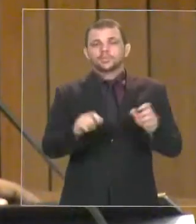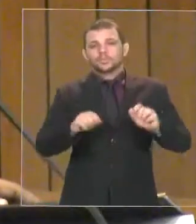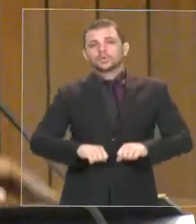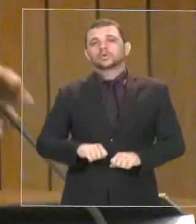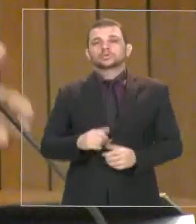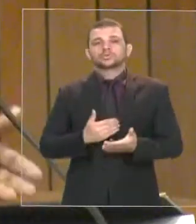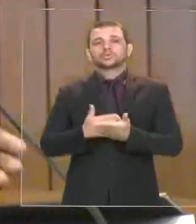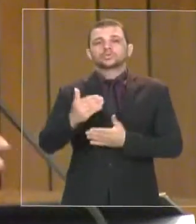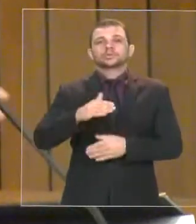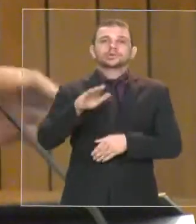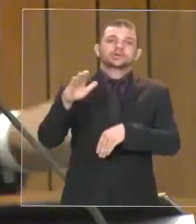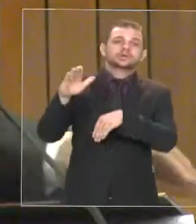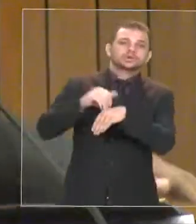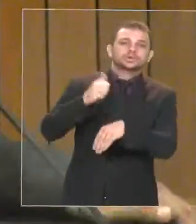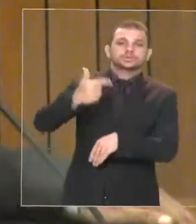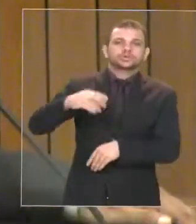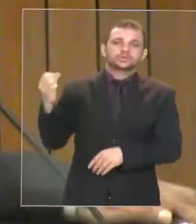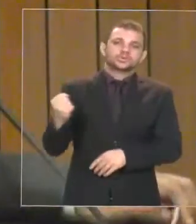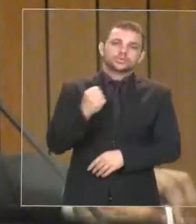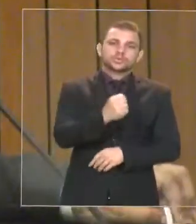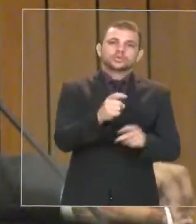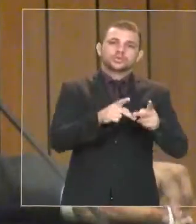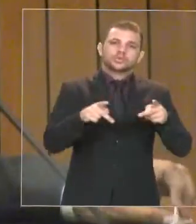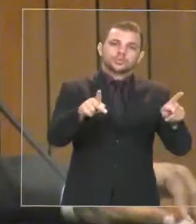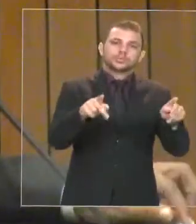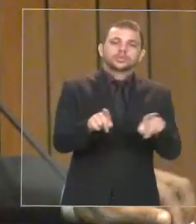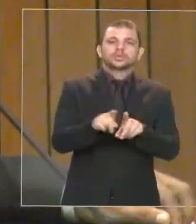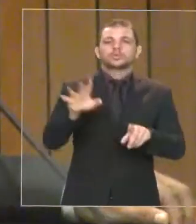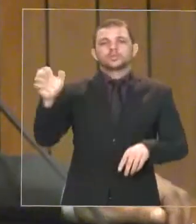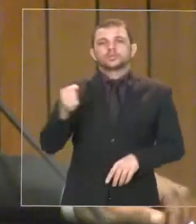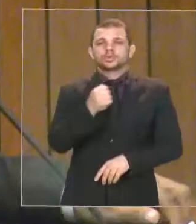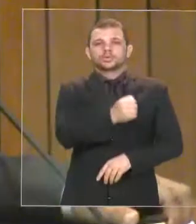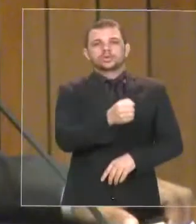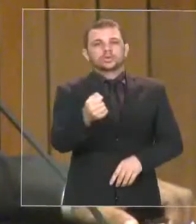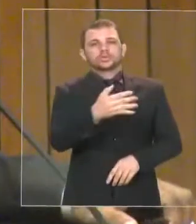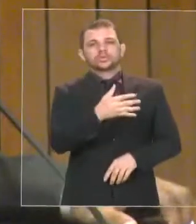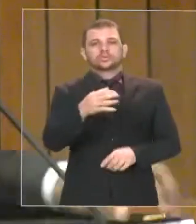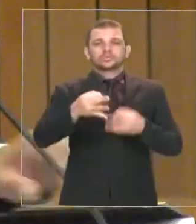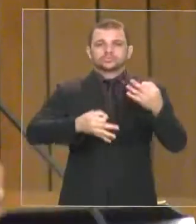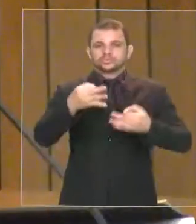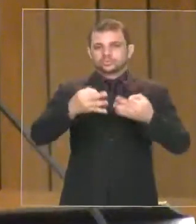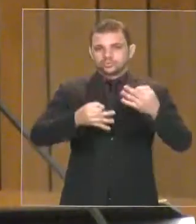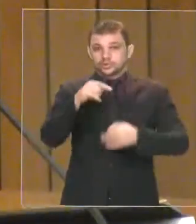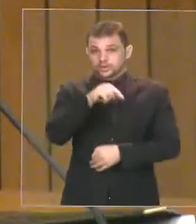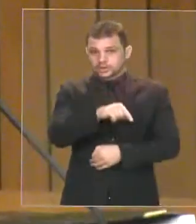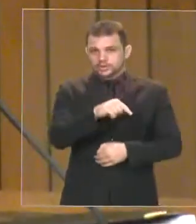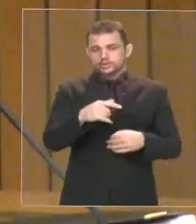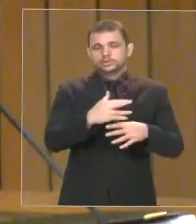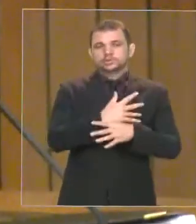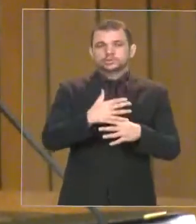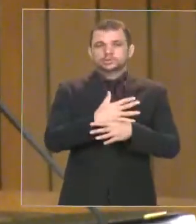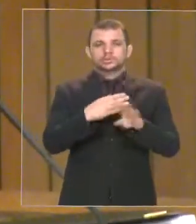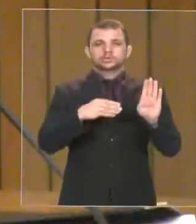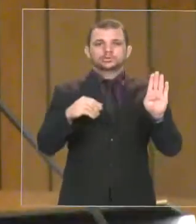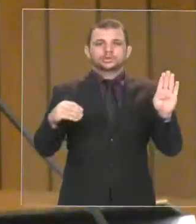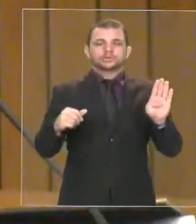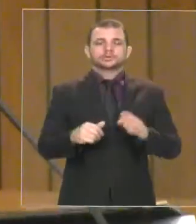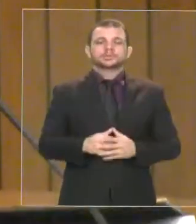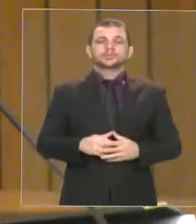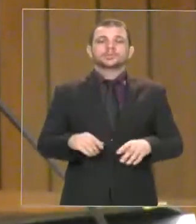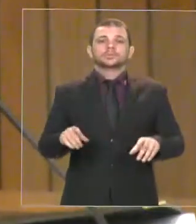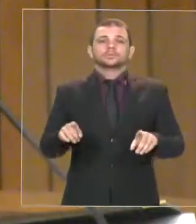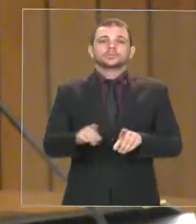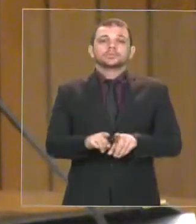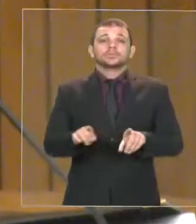novos promotores, de novo promotor e de um novo juiz na cidade de Barreirinhas. Estivemos reunidos também com